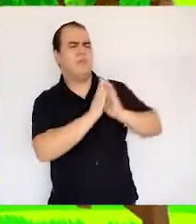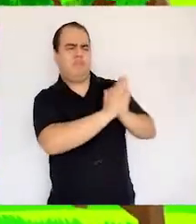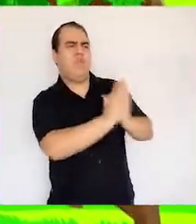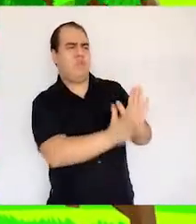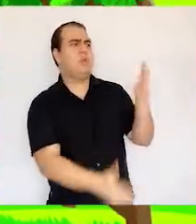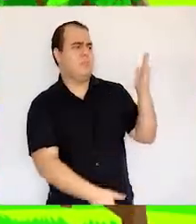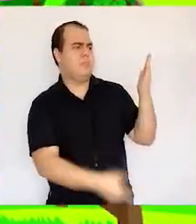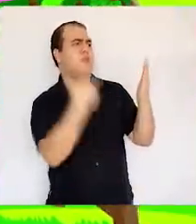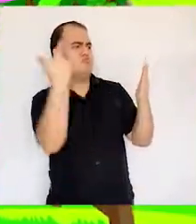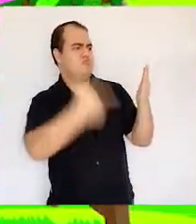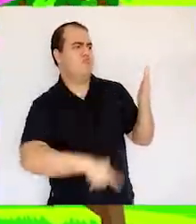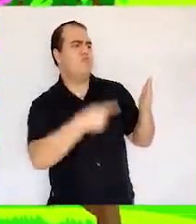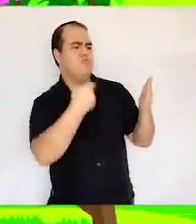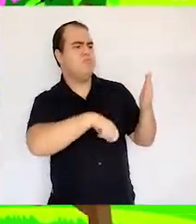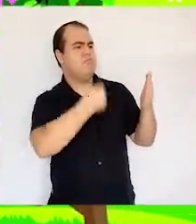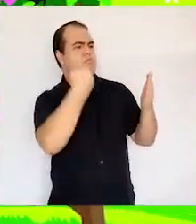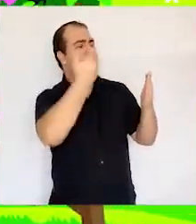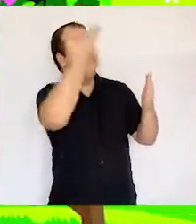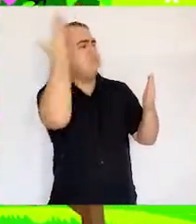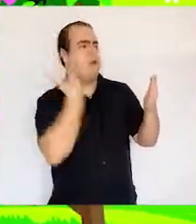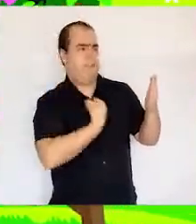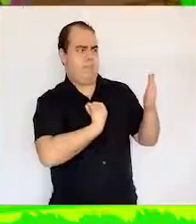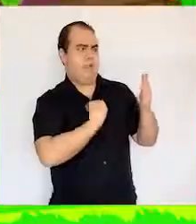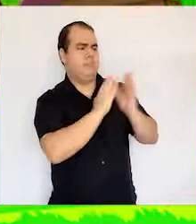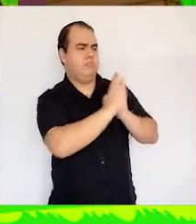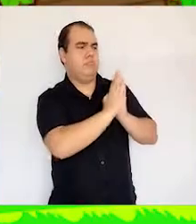uma vez. Preciso ajustar o meu cabelo.